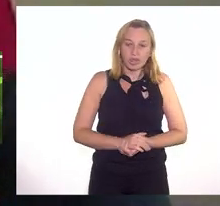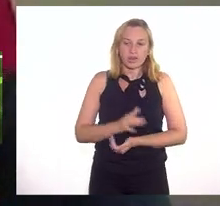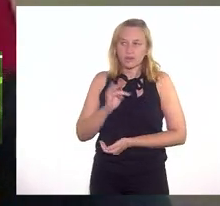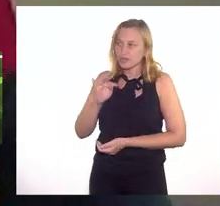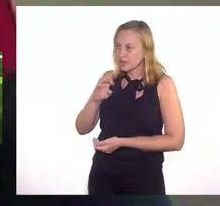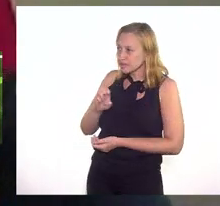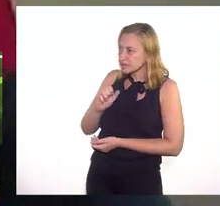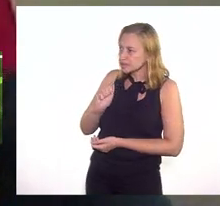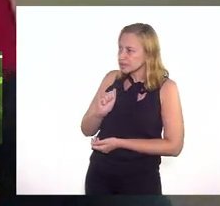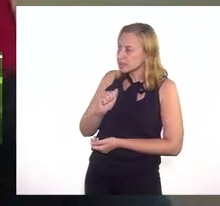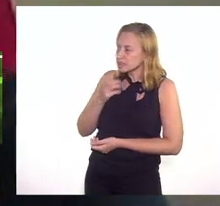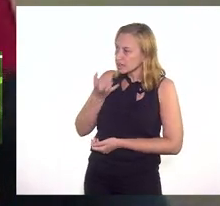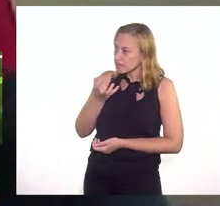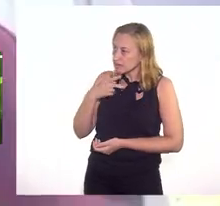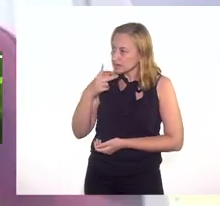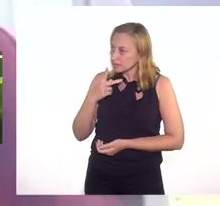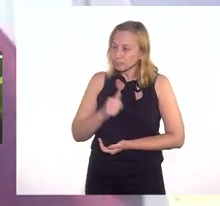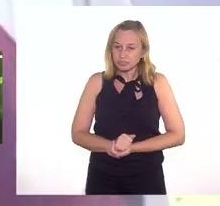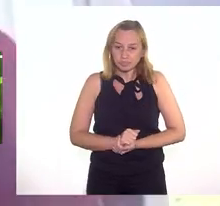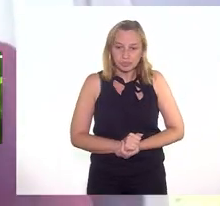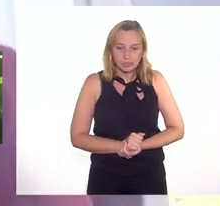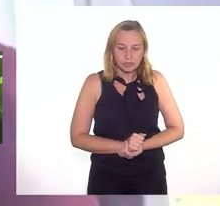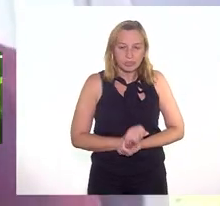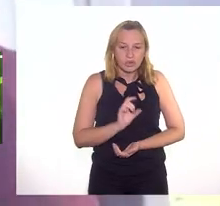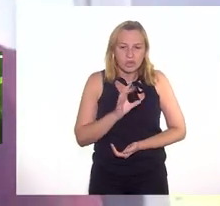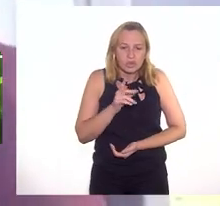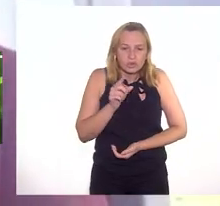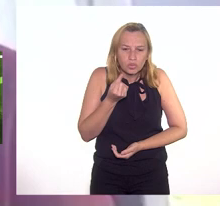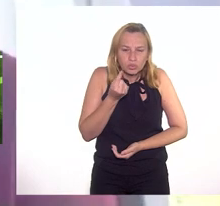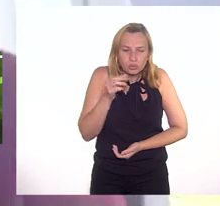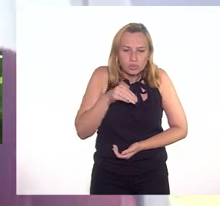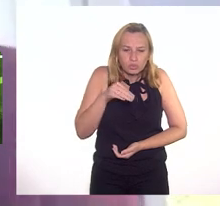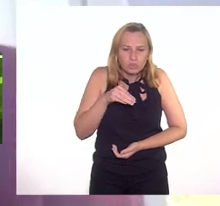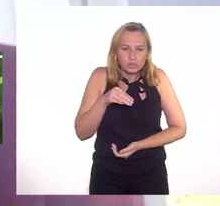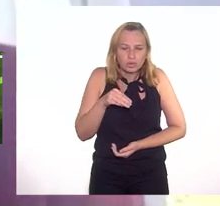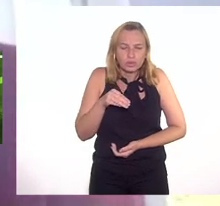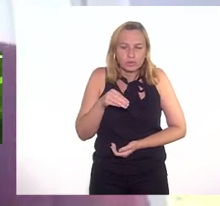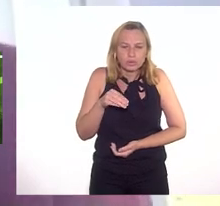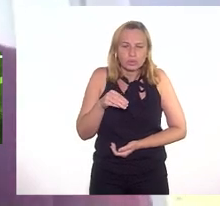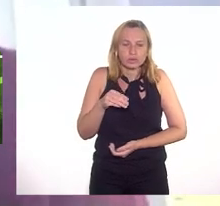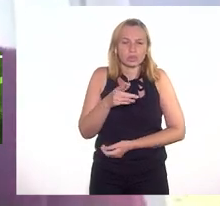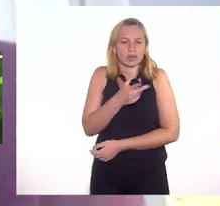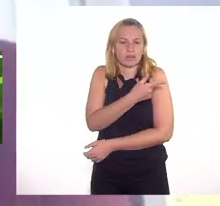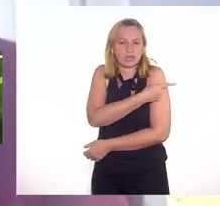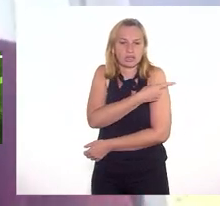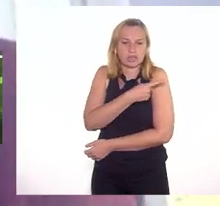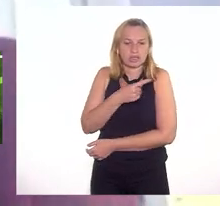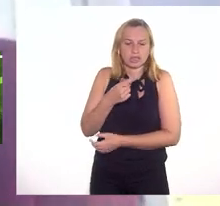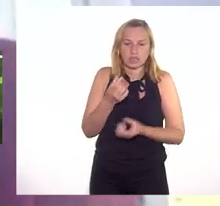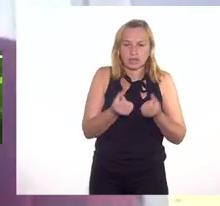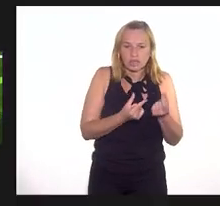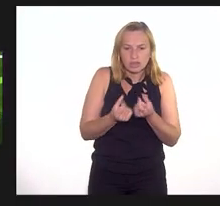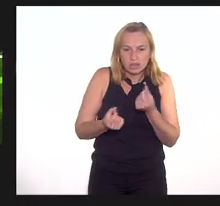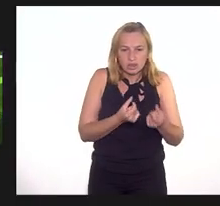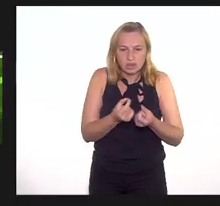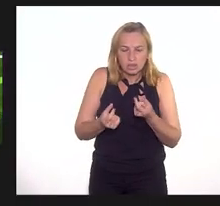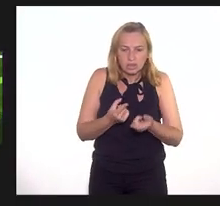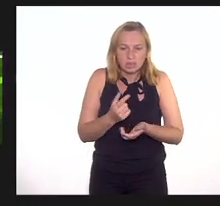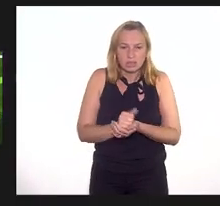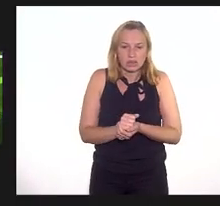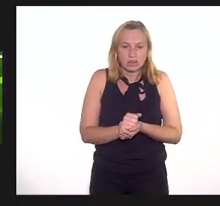falar? Doutora Fernanda Fialho. Oi, deputada, só um instantinho. Sobre a vacina para os raros, acho que o Cristiano sabe, a